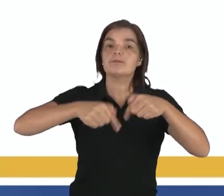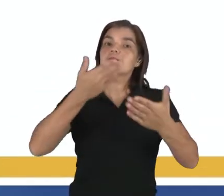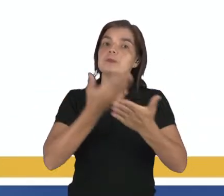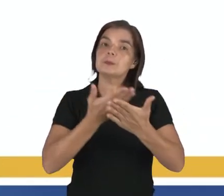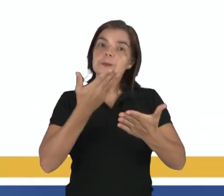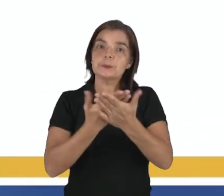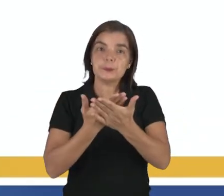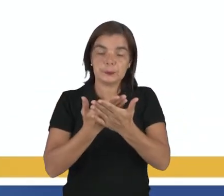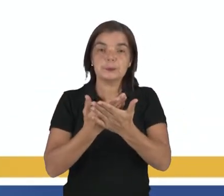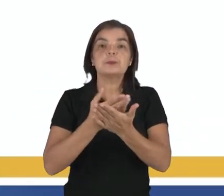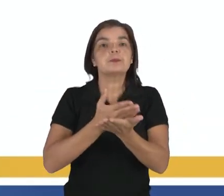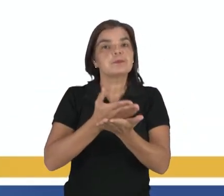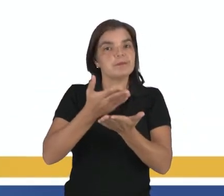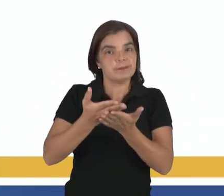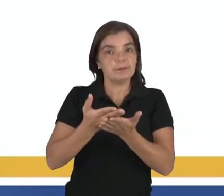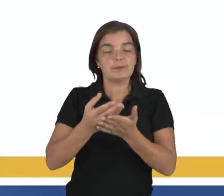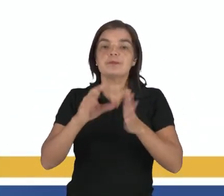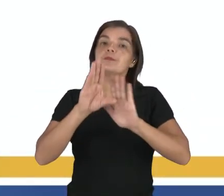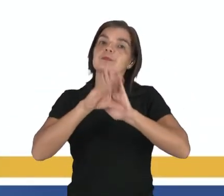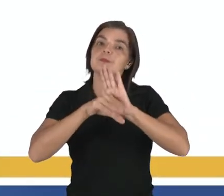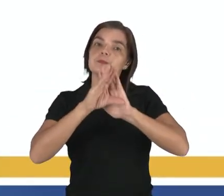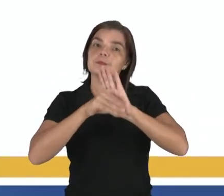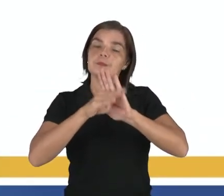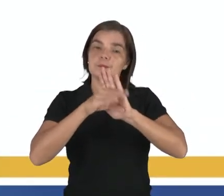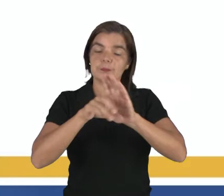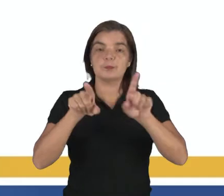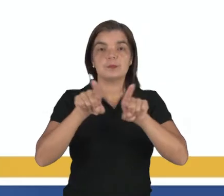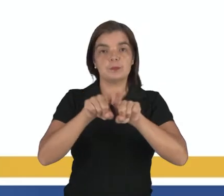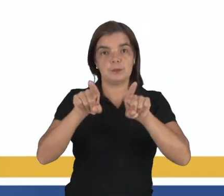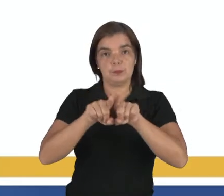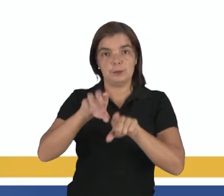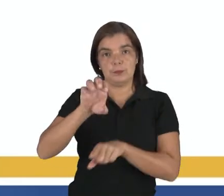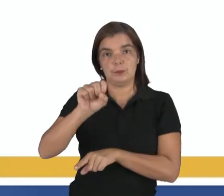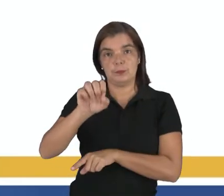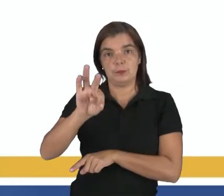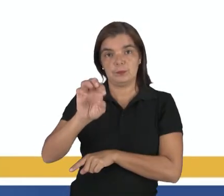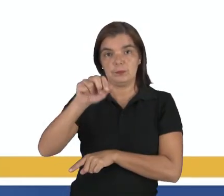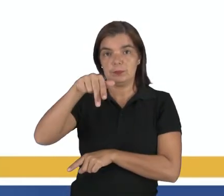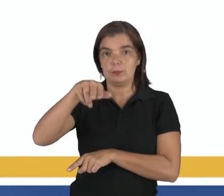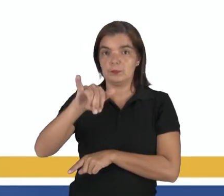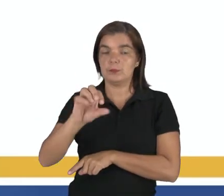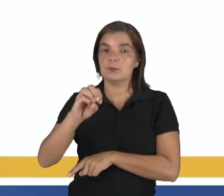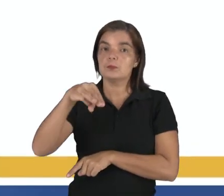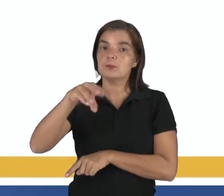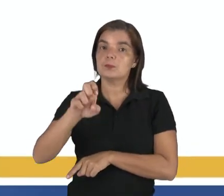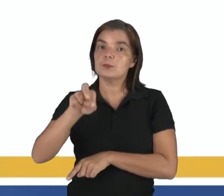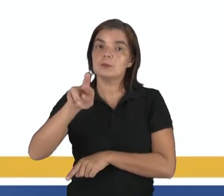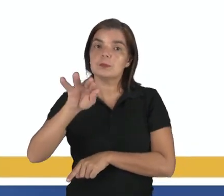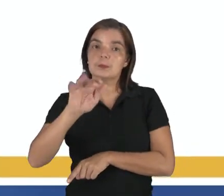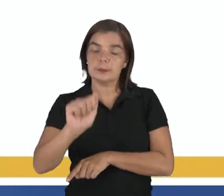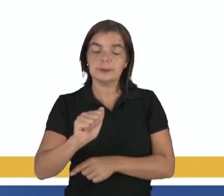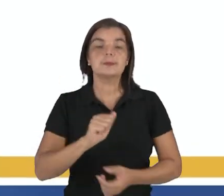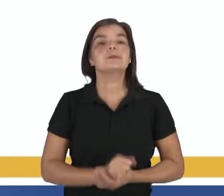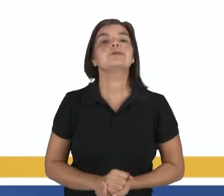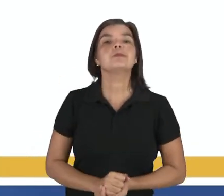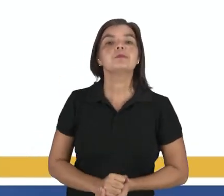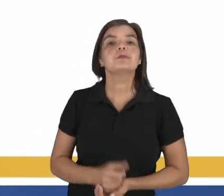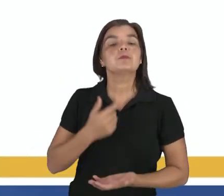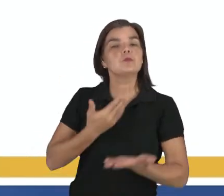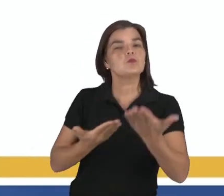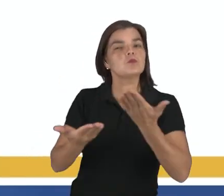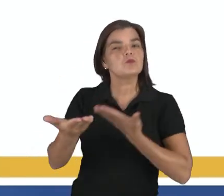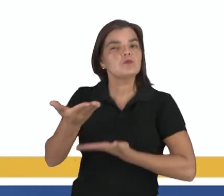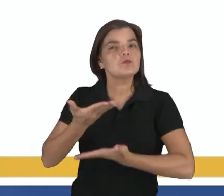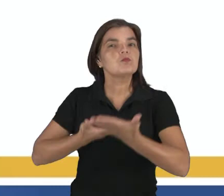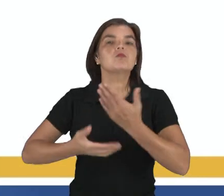estar abordando quando a gente trabalha os conteúdos, os conceitos de estequiometria, beleza? Então, aqui, a